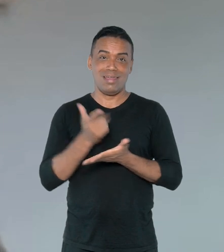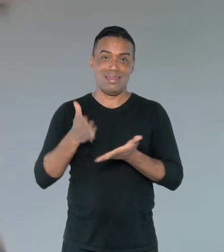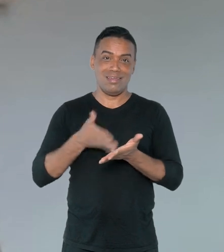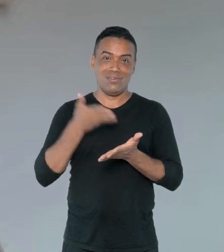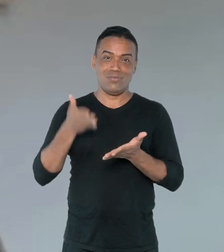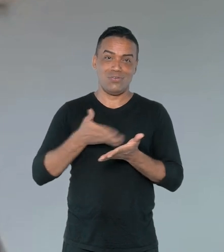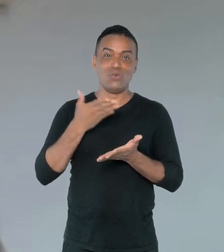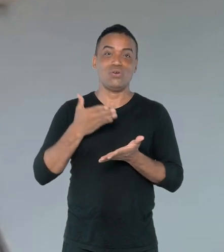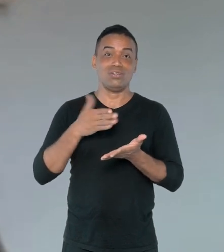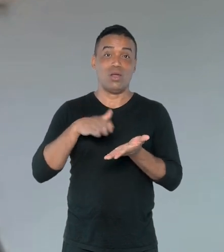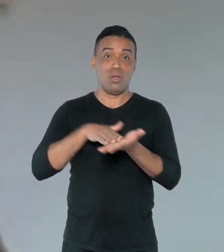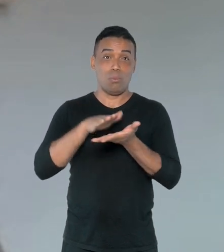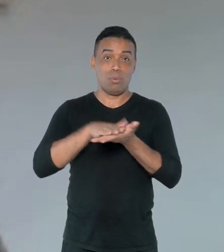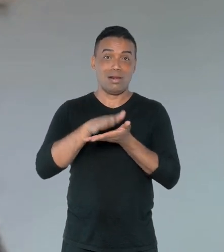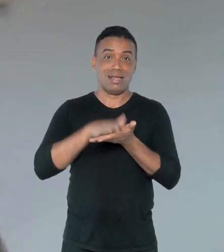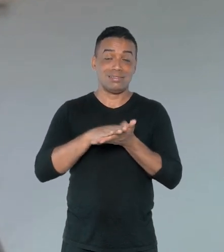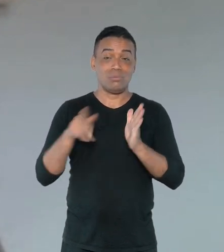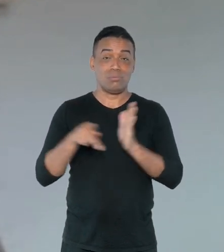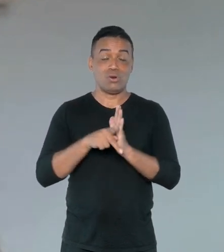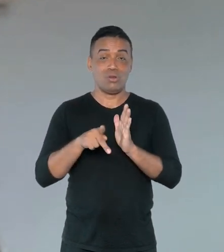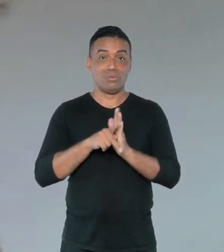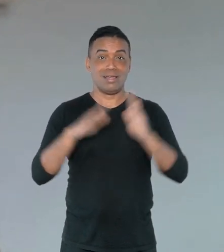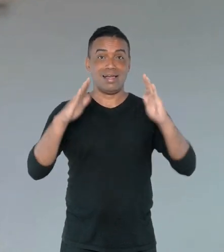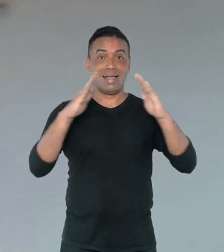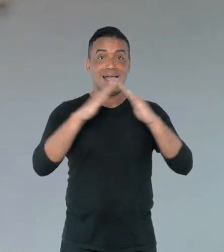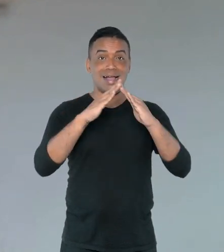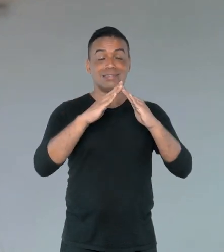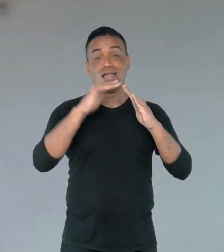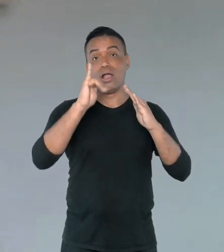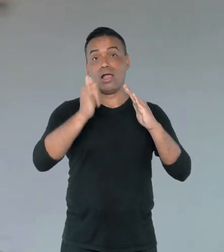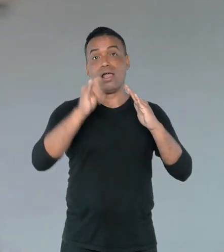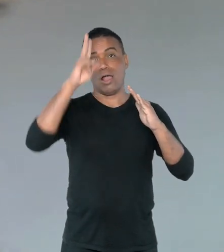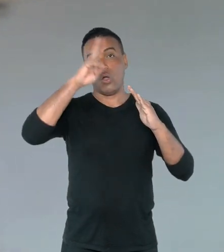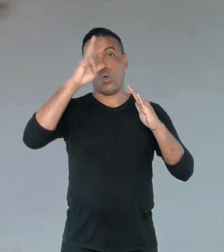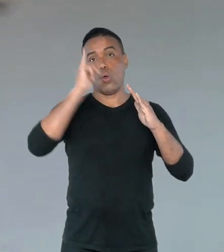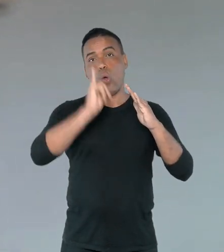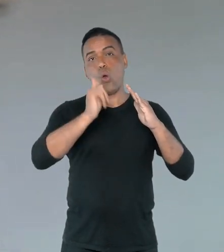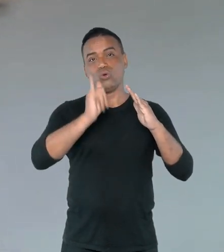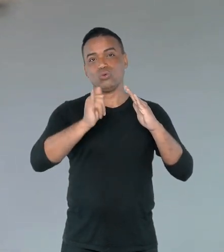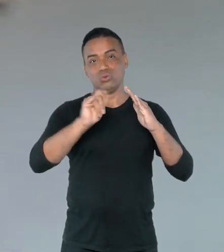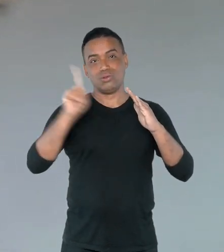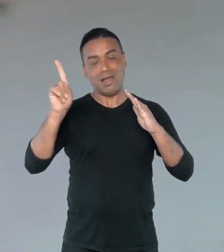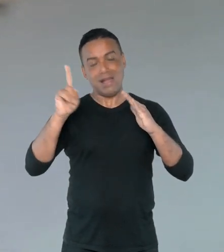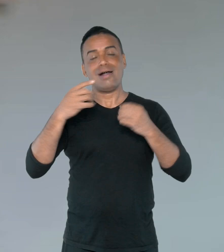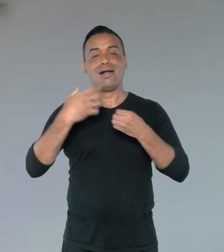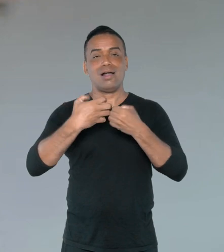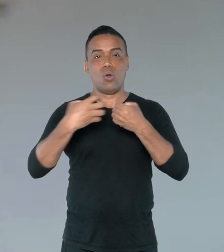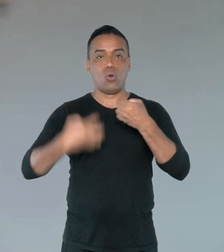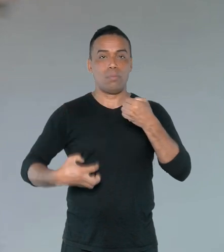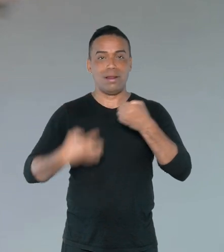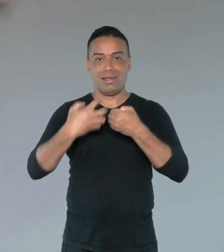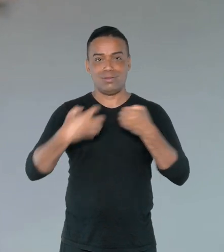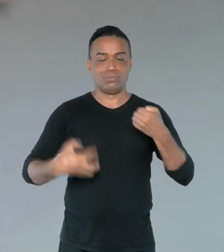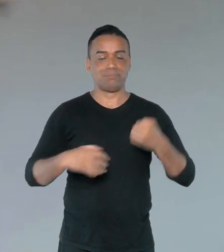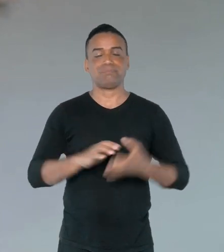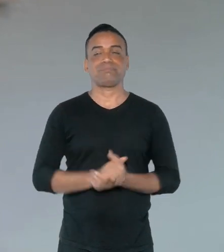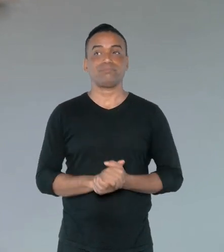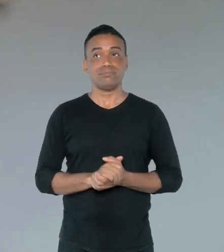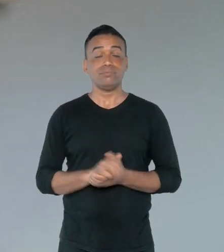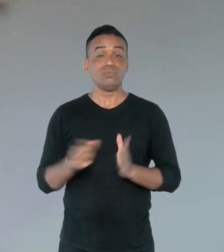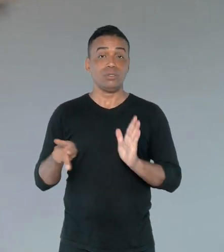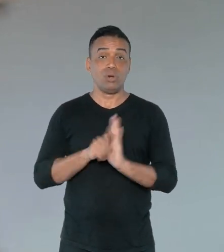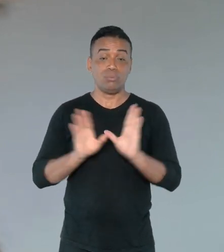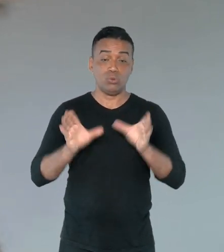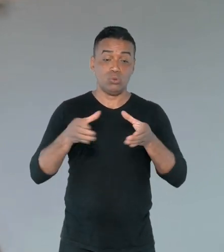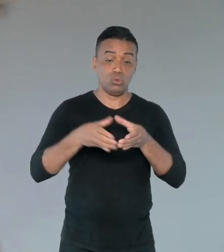eu fui fazer o lançamento na Casa dos Contos, em Ouro Preto, e eles estavam, o pessoal da